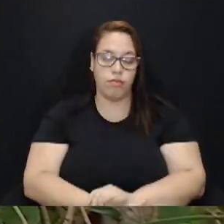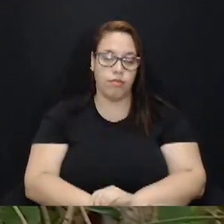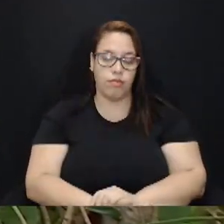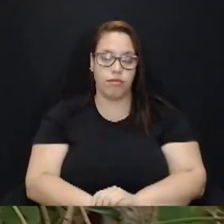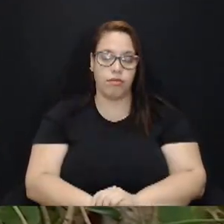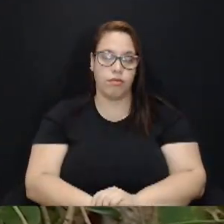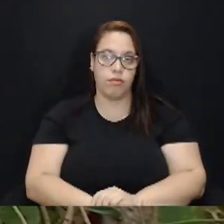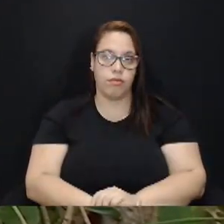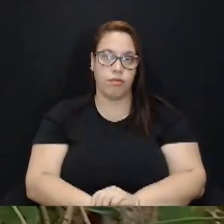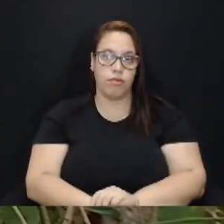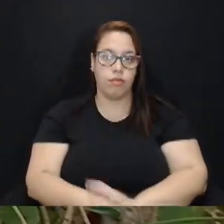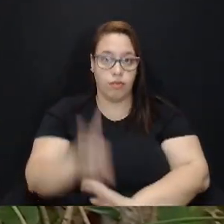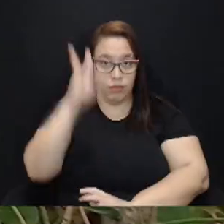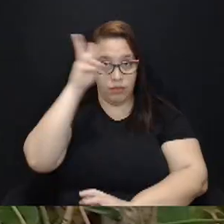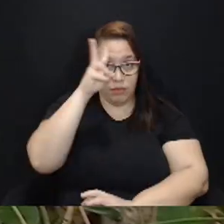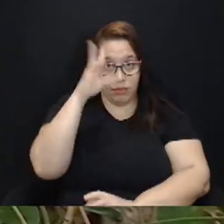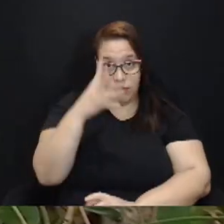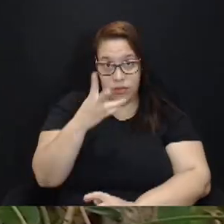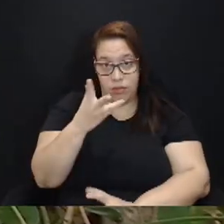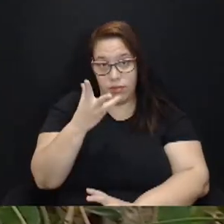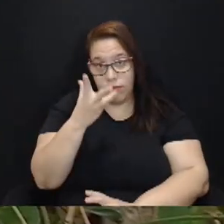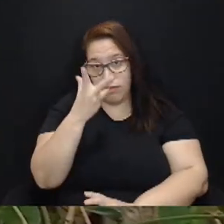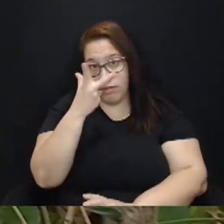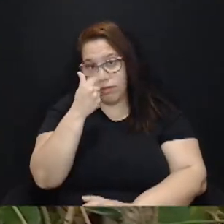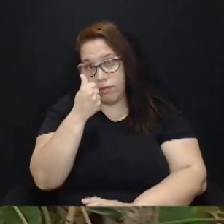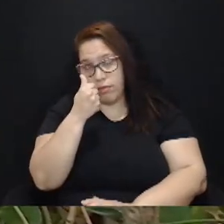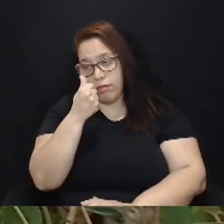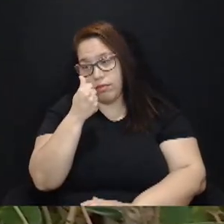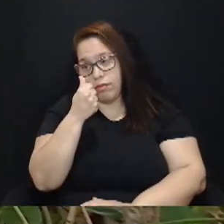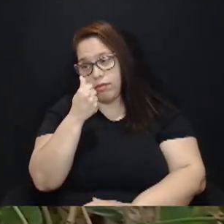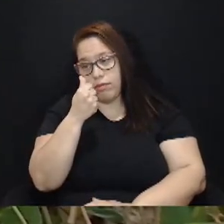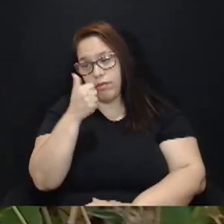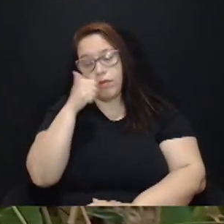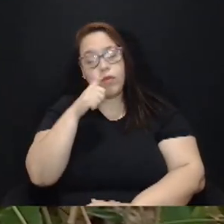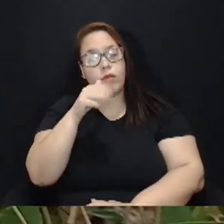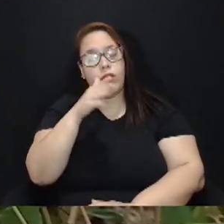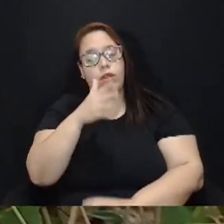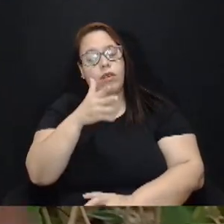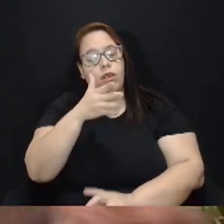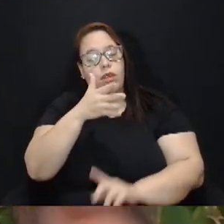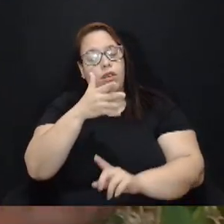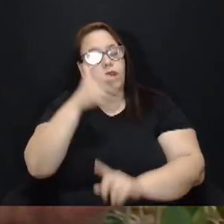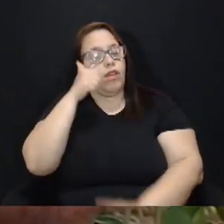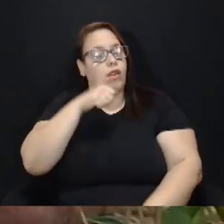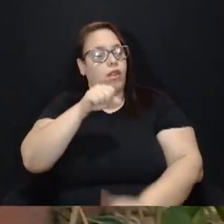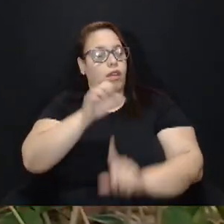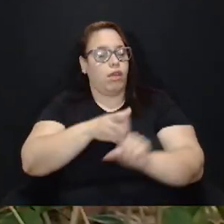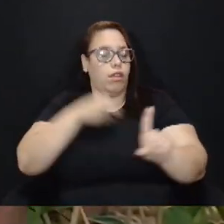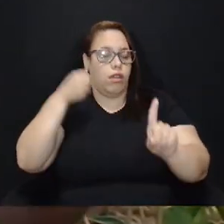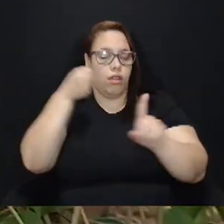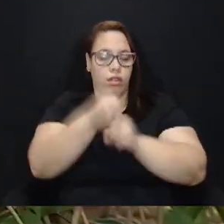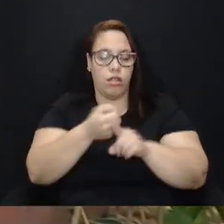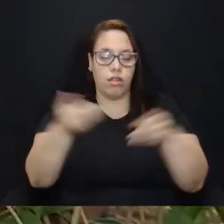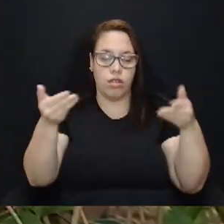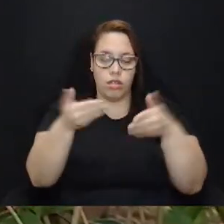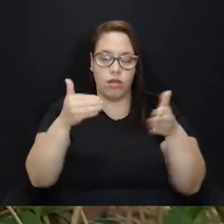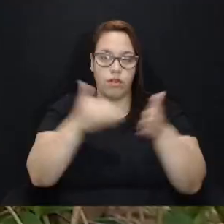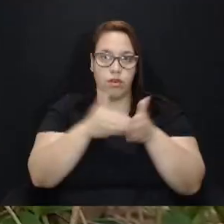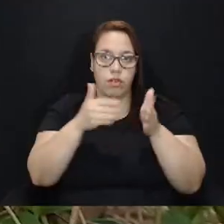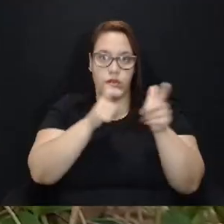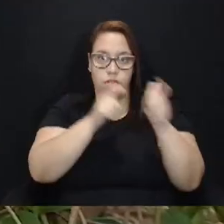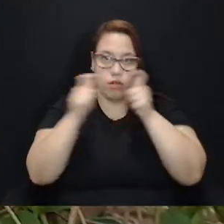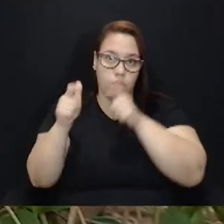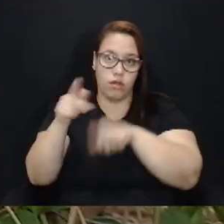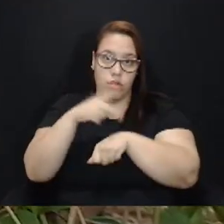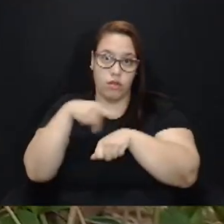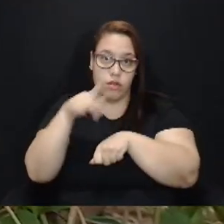história bonita desde que a Thaís foi assassinada até hoje, em vários locais. Em outros países tem Jardim